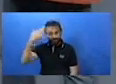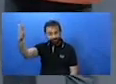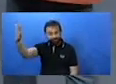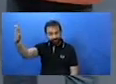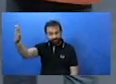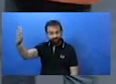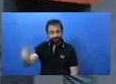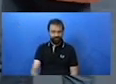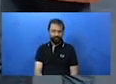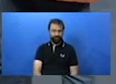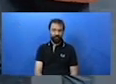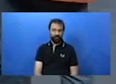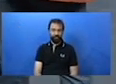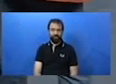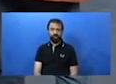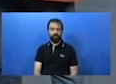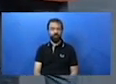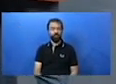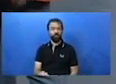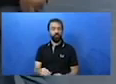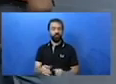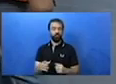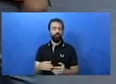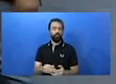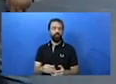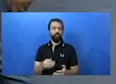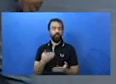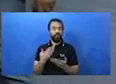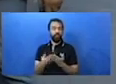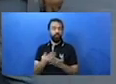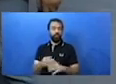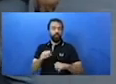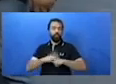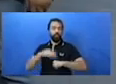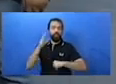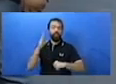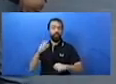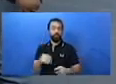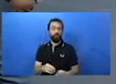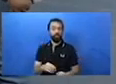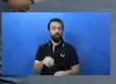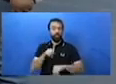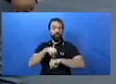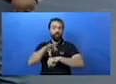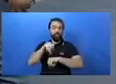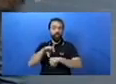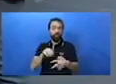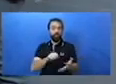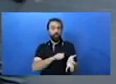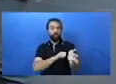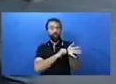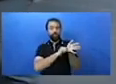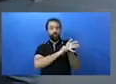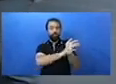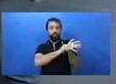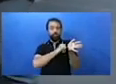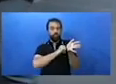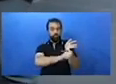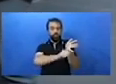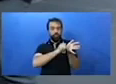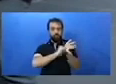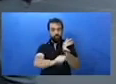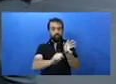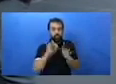Vamos melhorar a nossa maneira de estudar? Olha lá uma dica. Sublinhe e grife as partes principais. Ah, professora, eu já